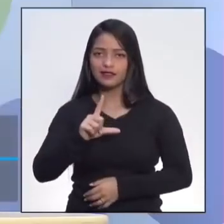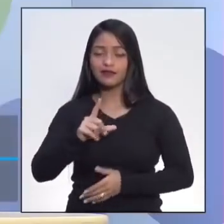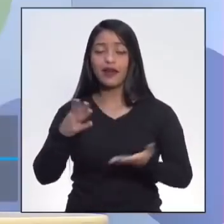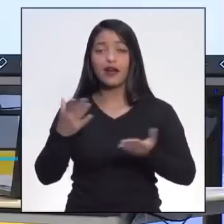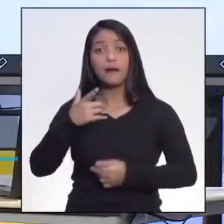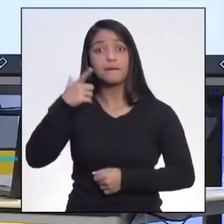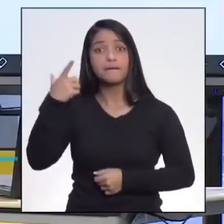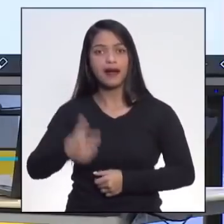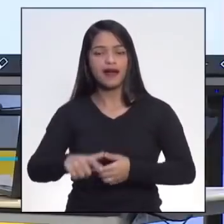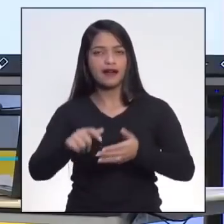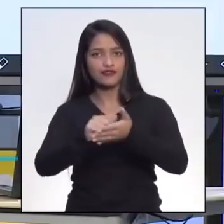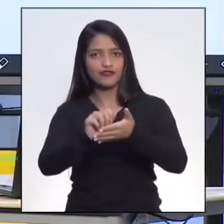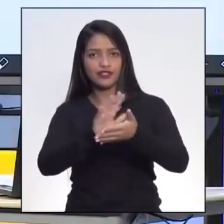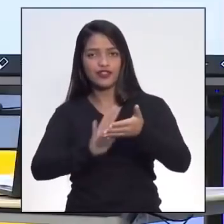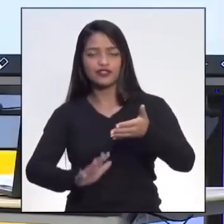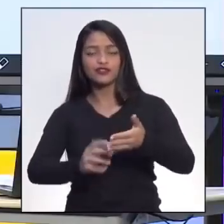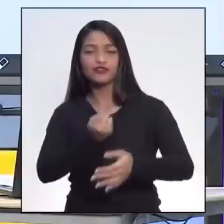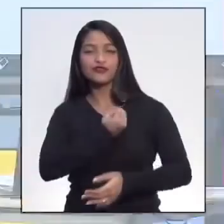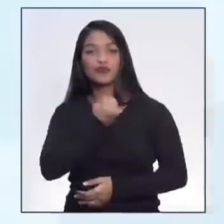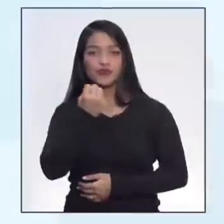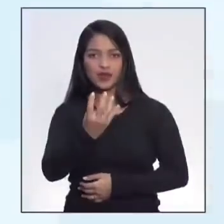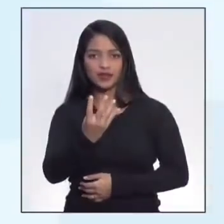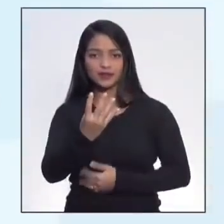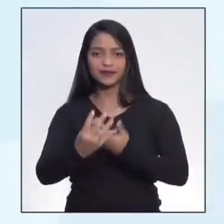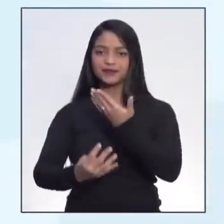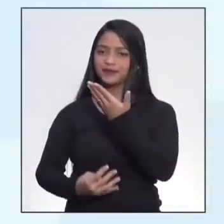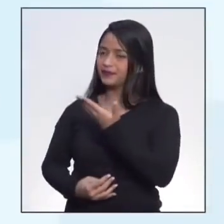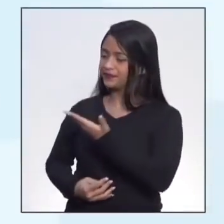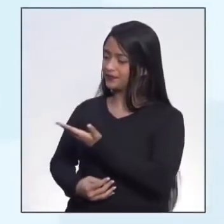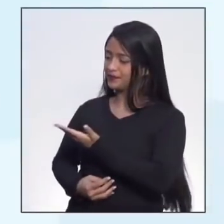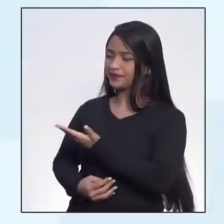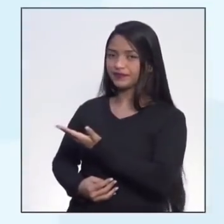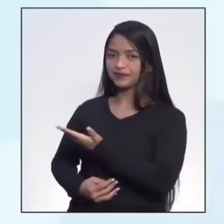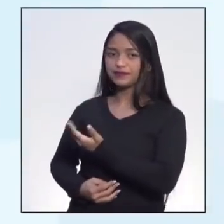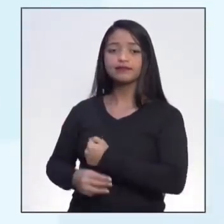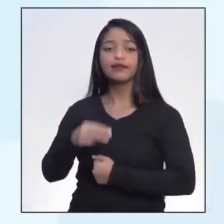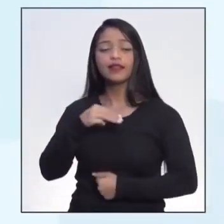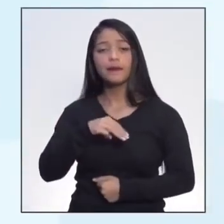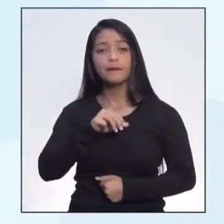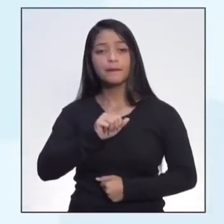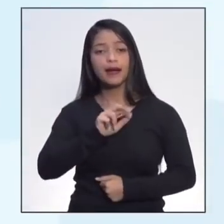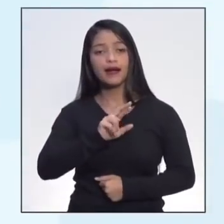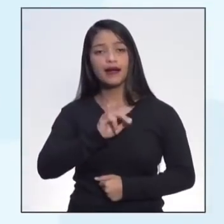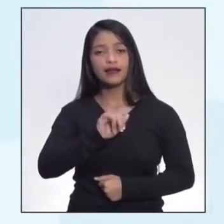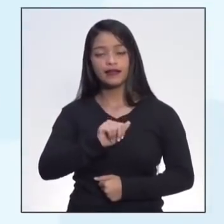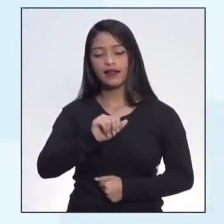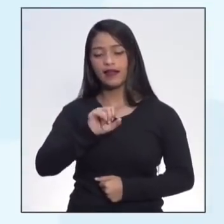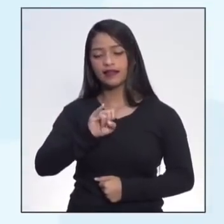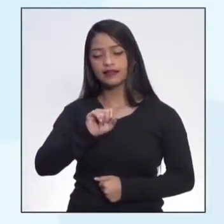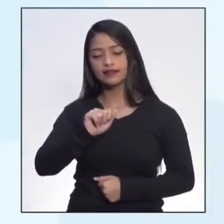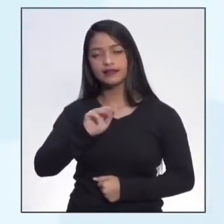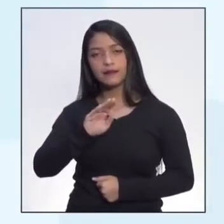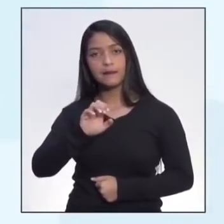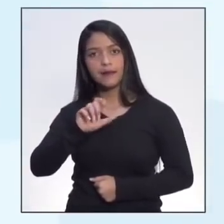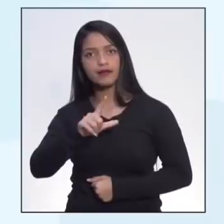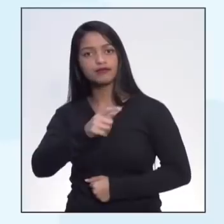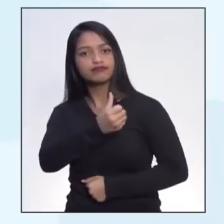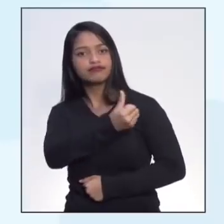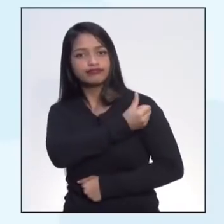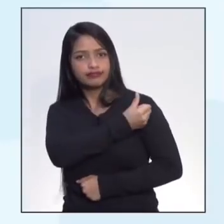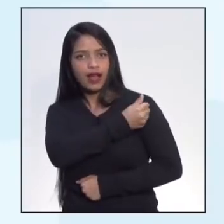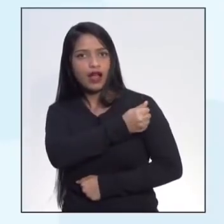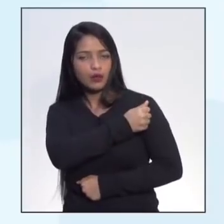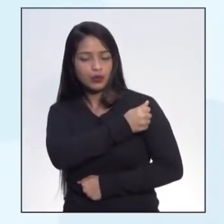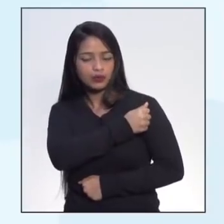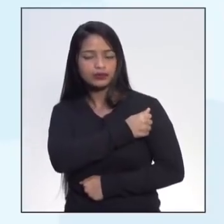um. Atividade 4. Maria Isabel é aluna do 6º ano e, com orientação e